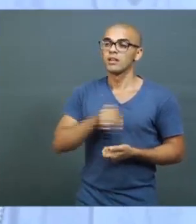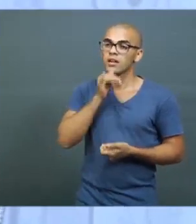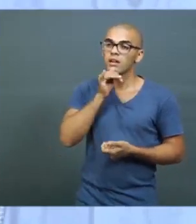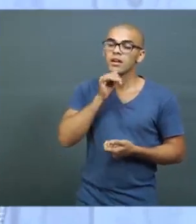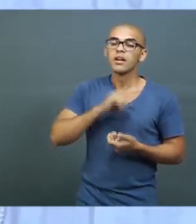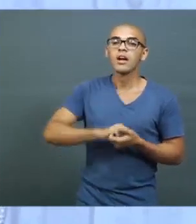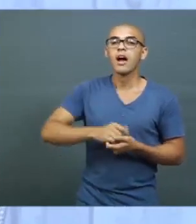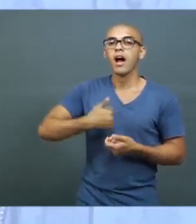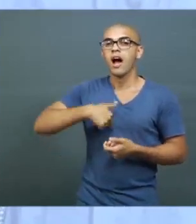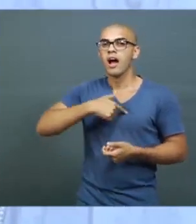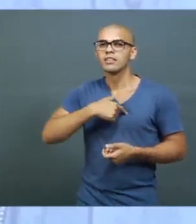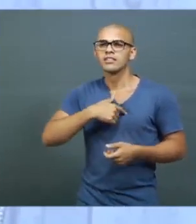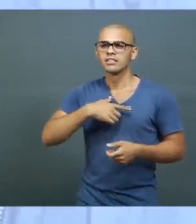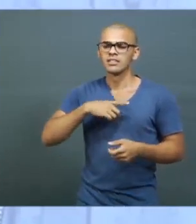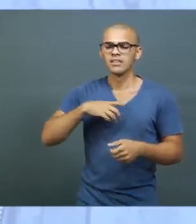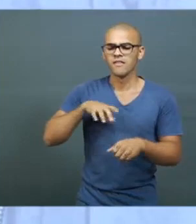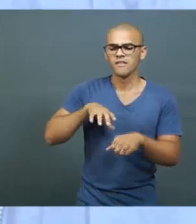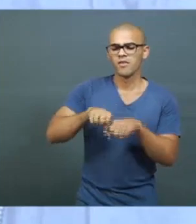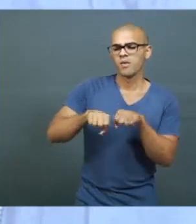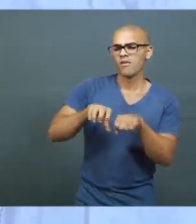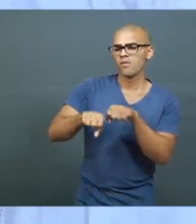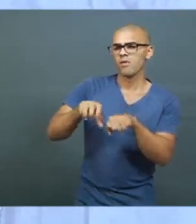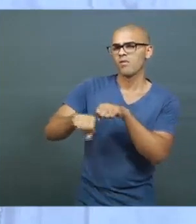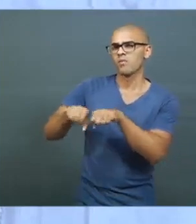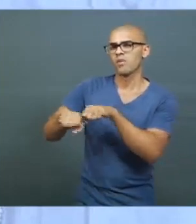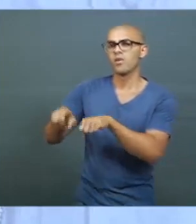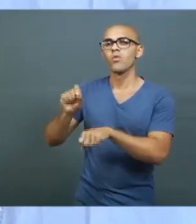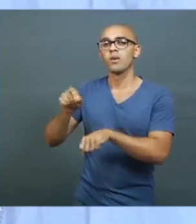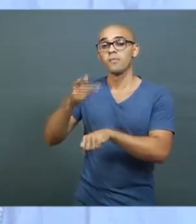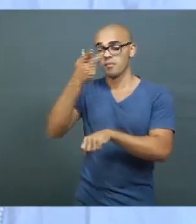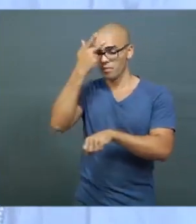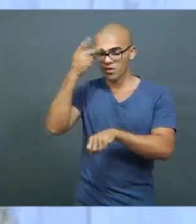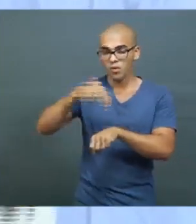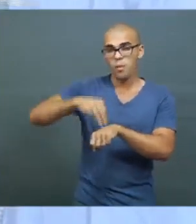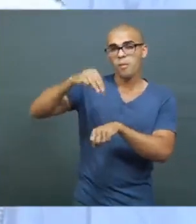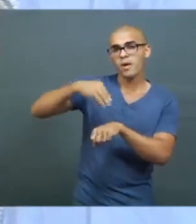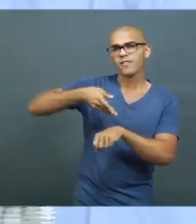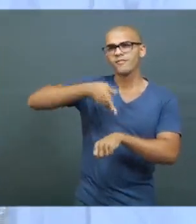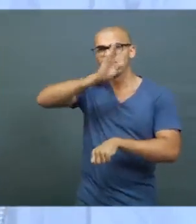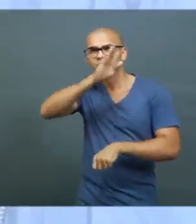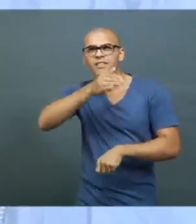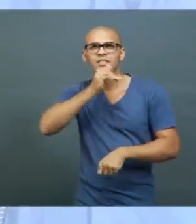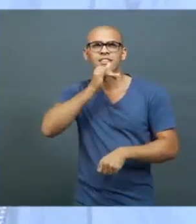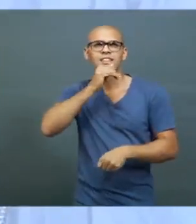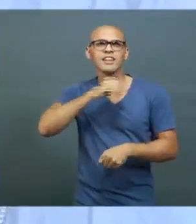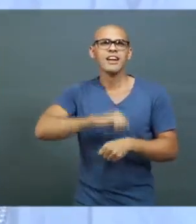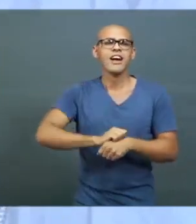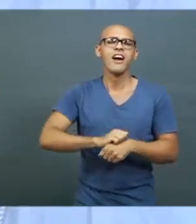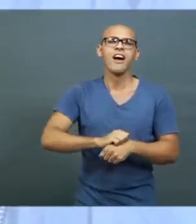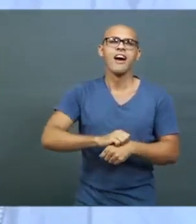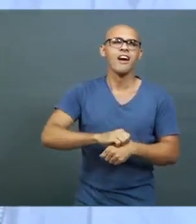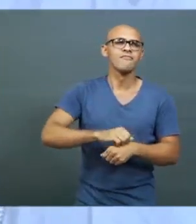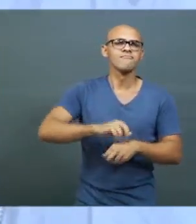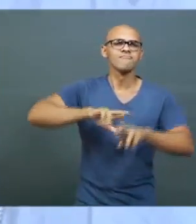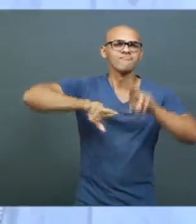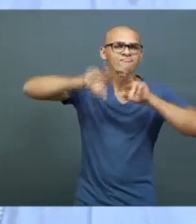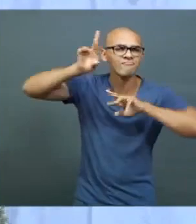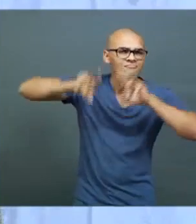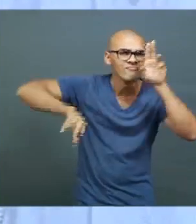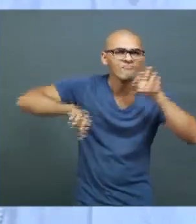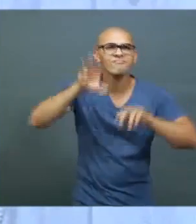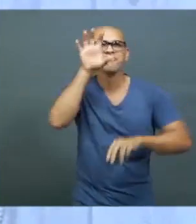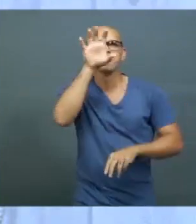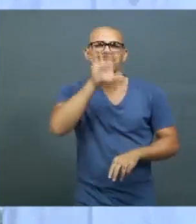formado muitos mestres que já estão lecionando no Amapá, em vários estados. A gente já está